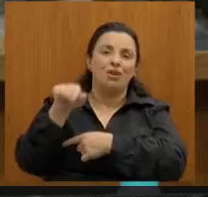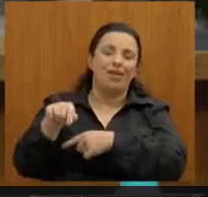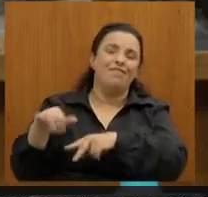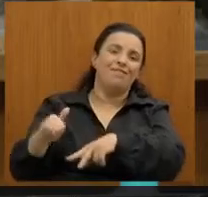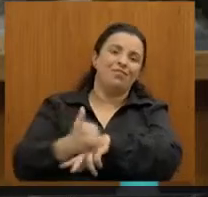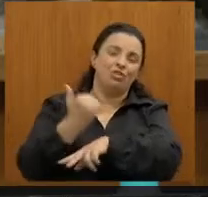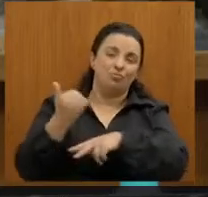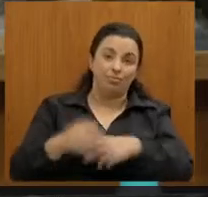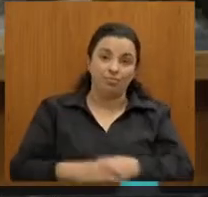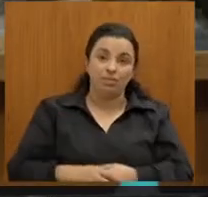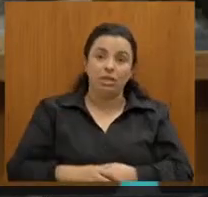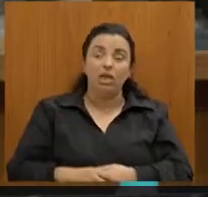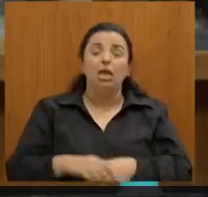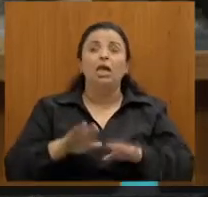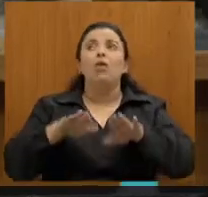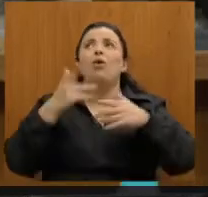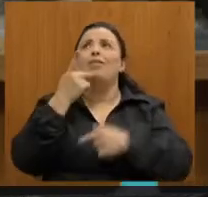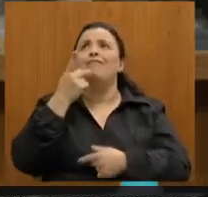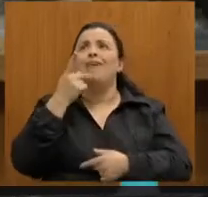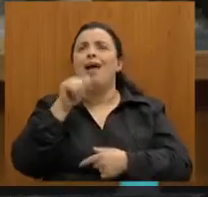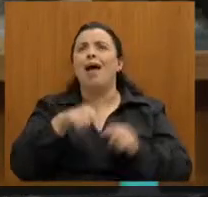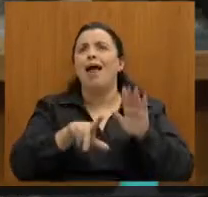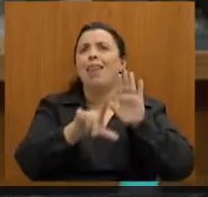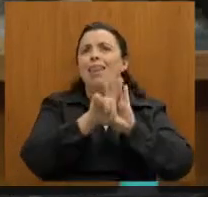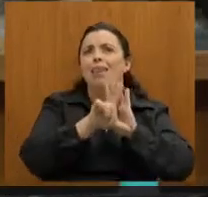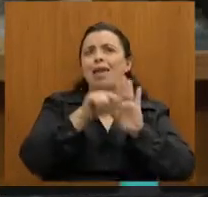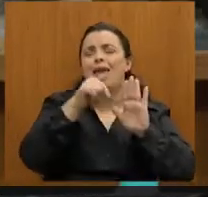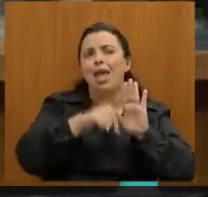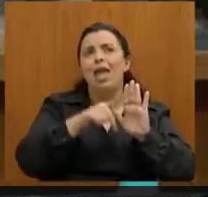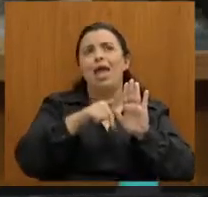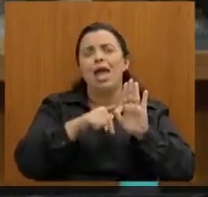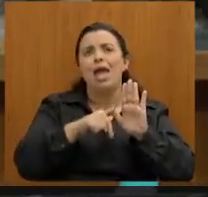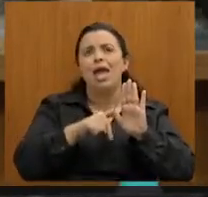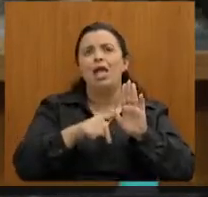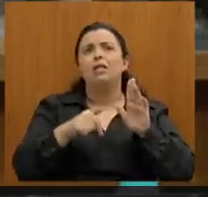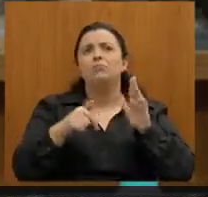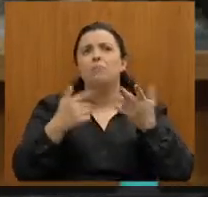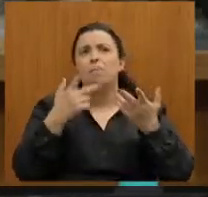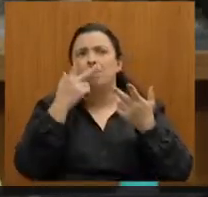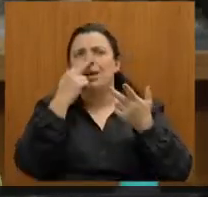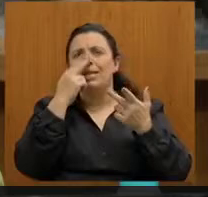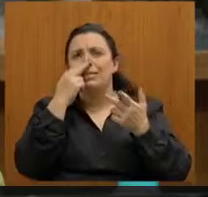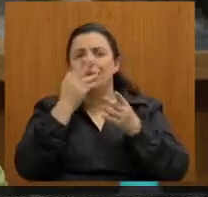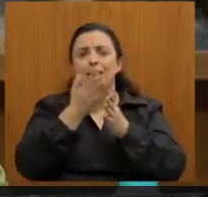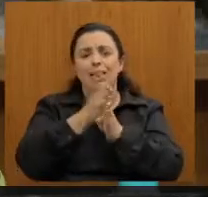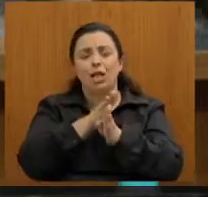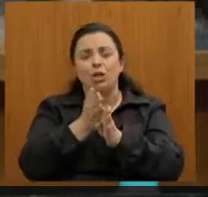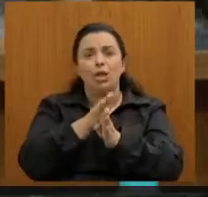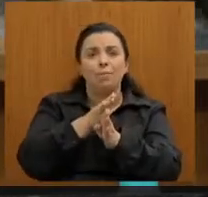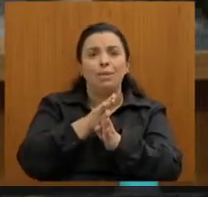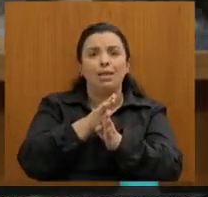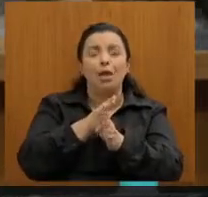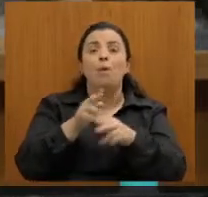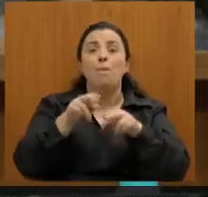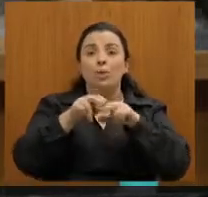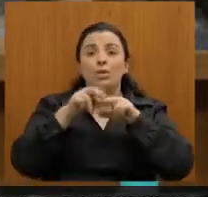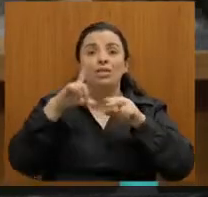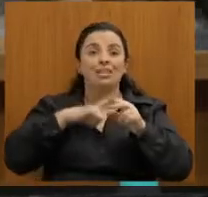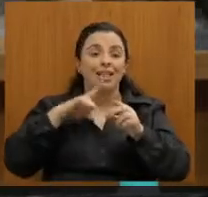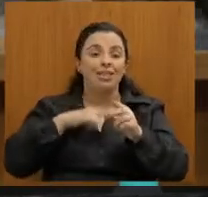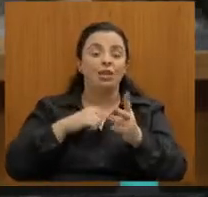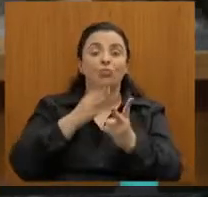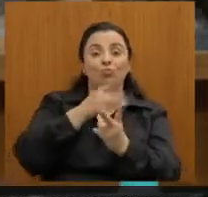que a Lei Maria da Penha é uma lei de natureza híbrida É porque ela tem 22 olhares